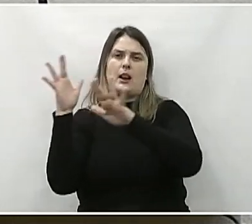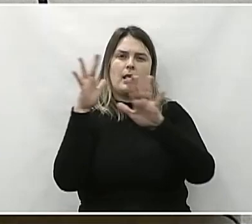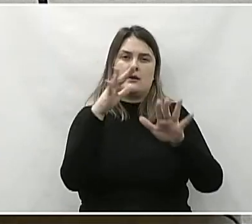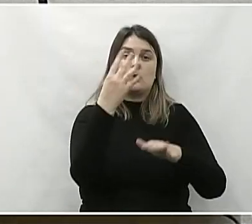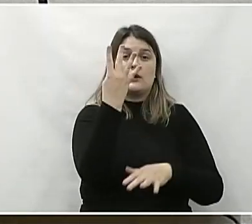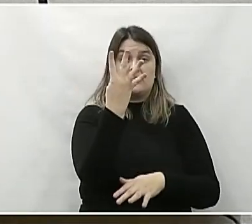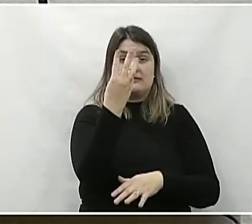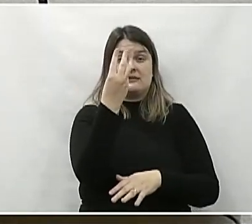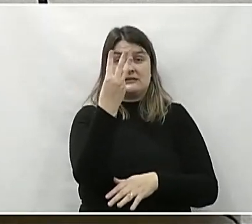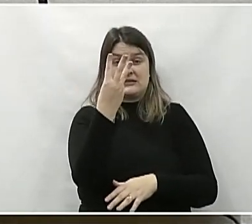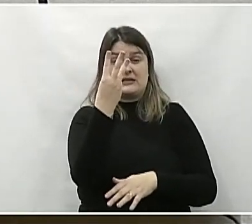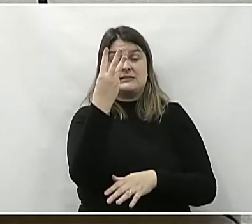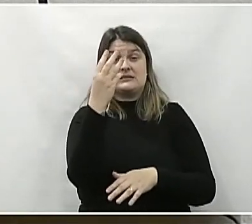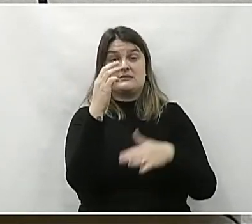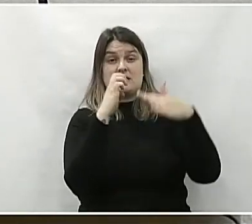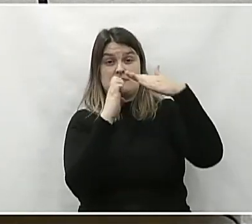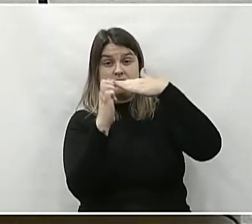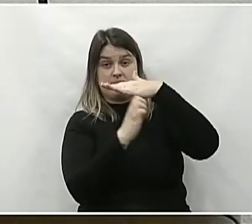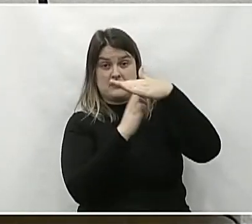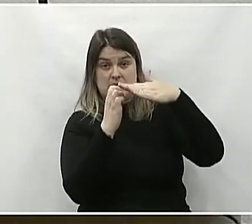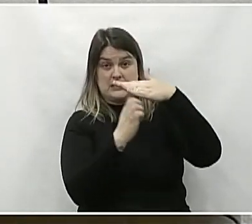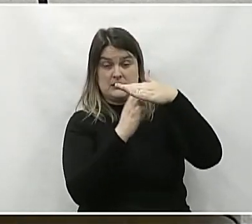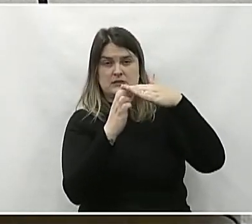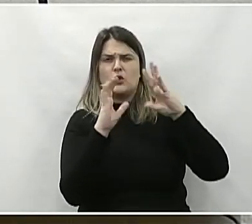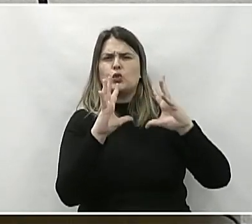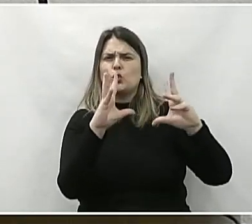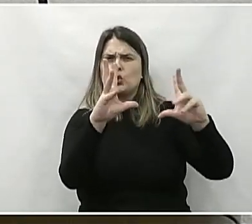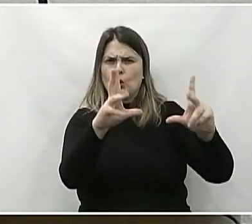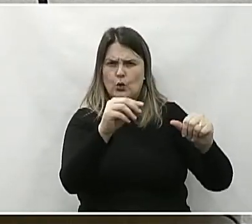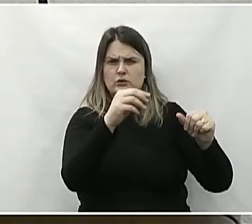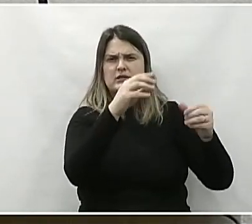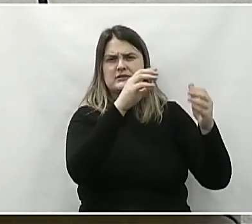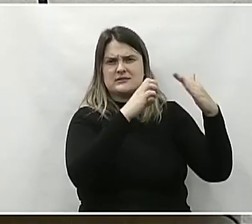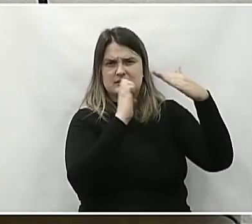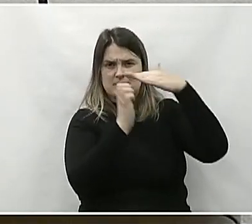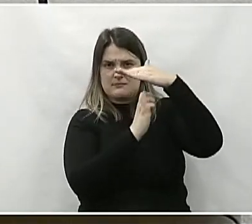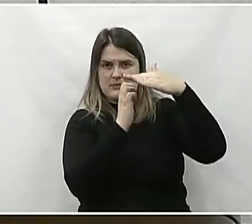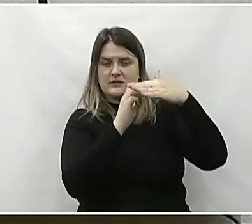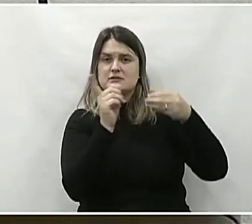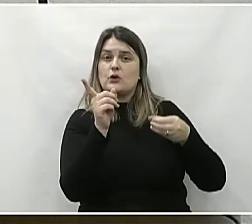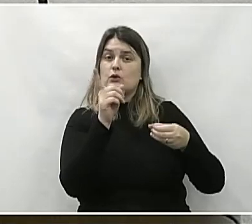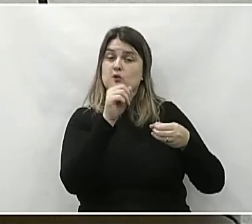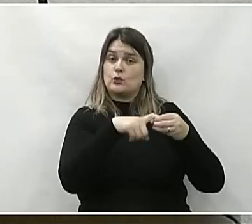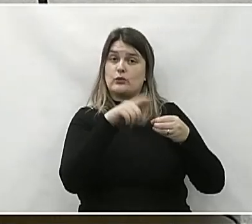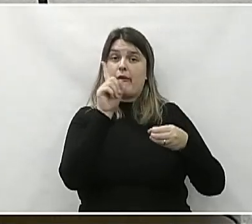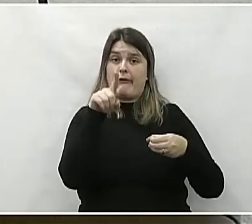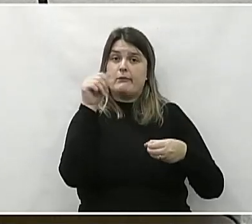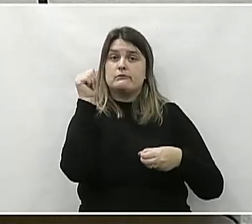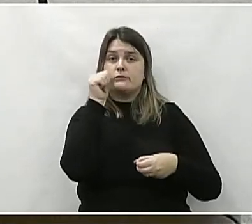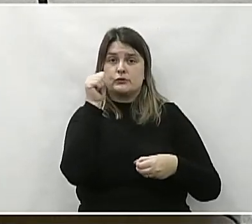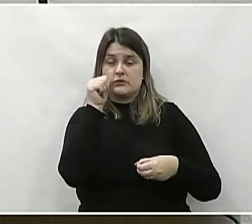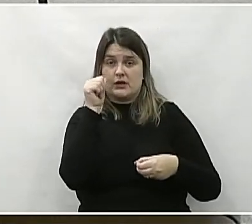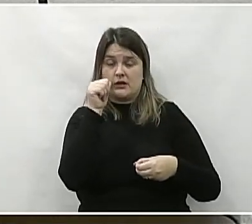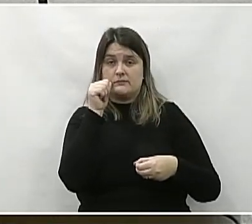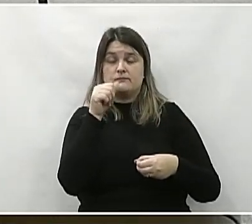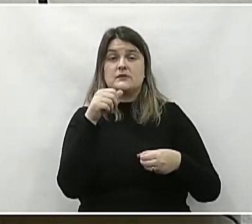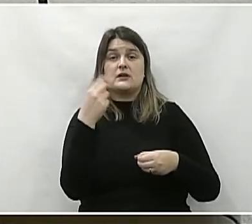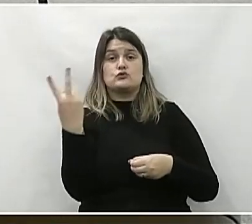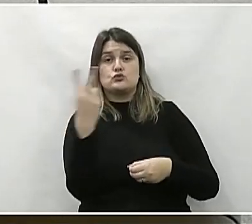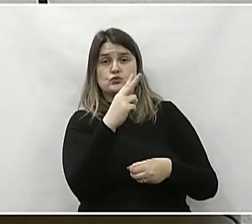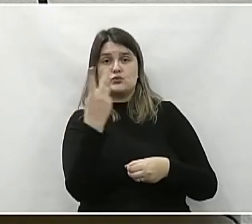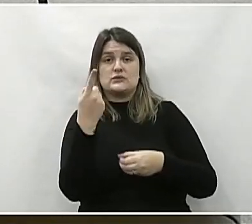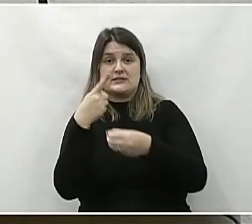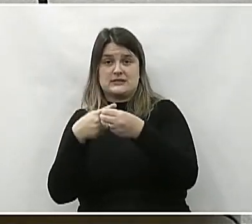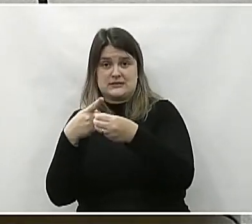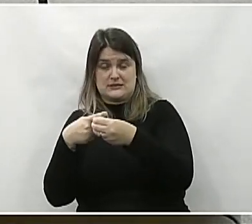43 empresas comandadas por mulheres empreendedoras da nossa união da vitória e Porto União